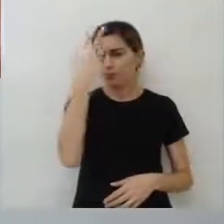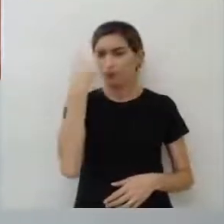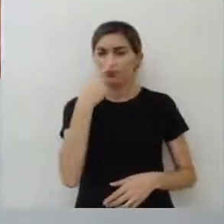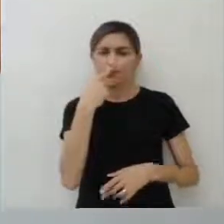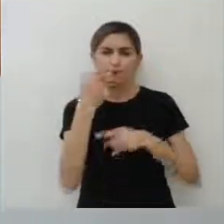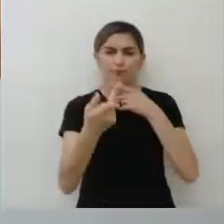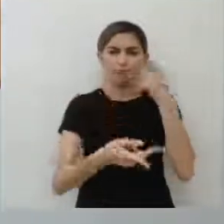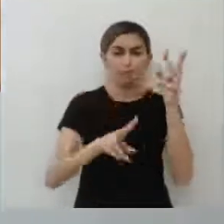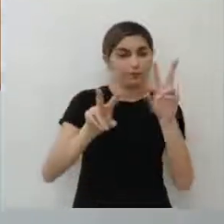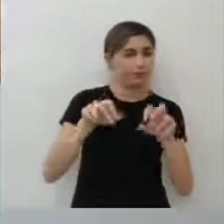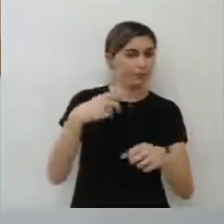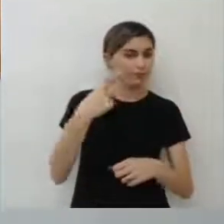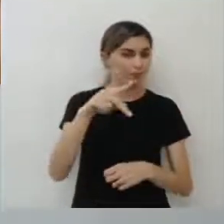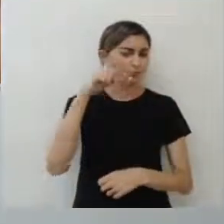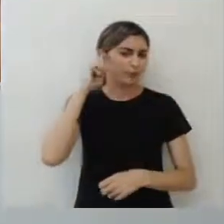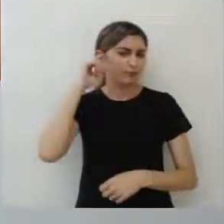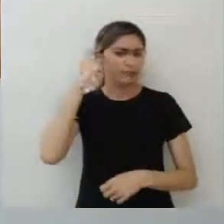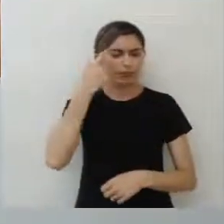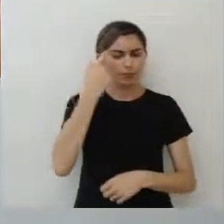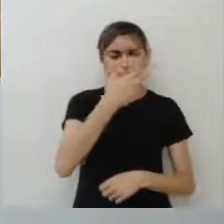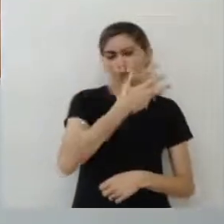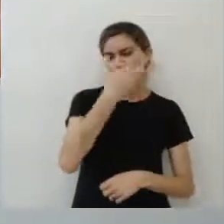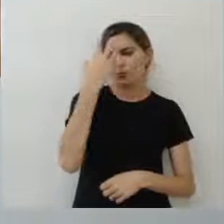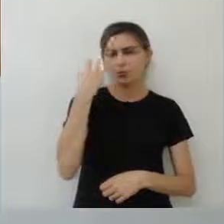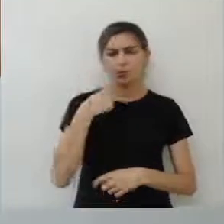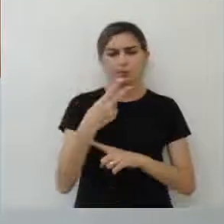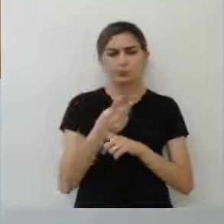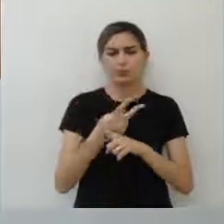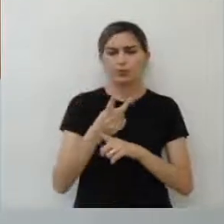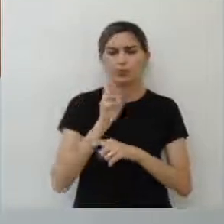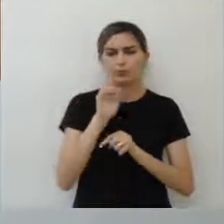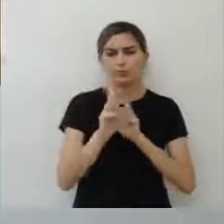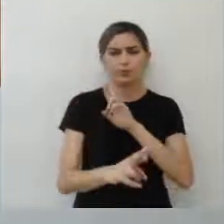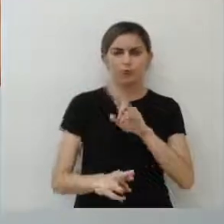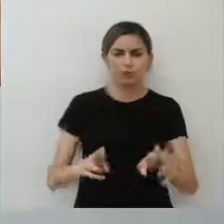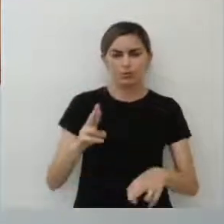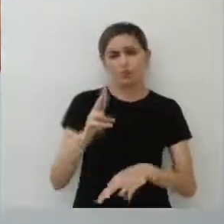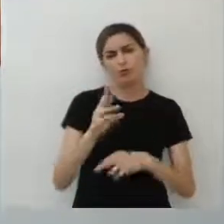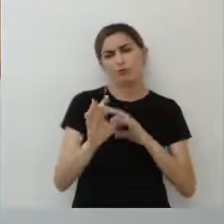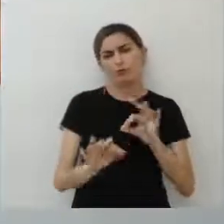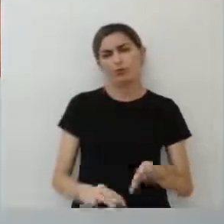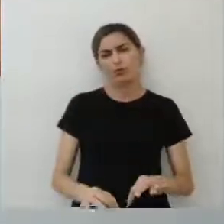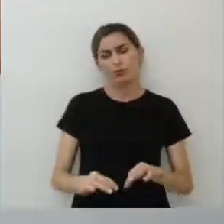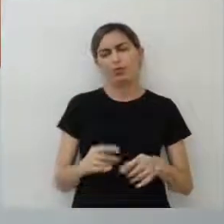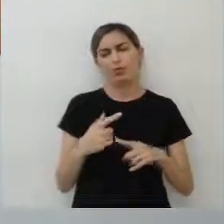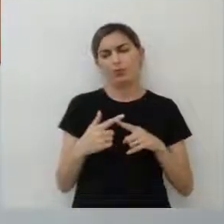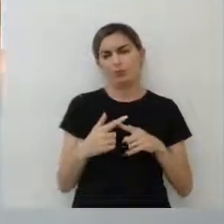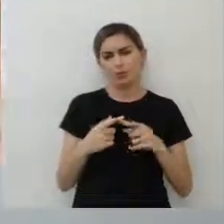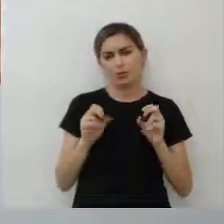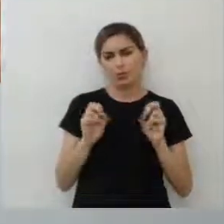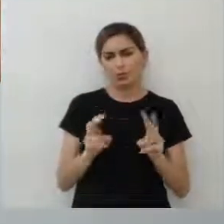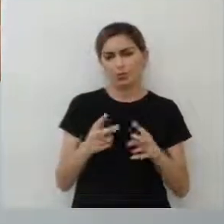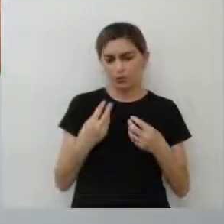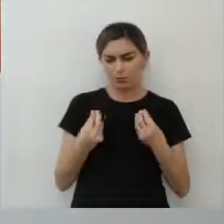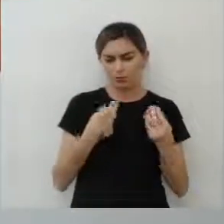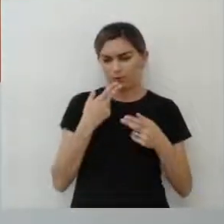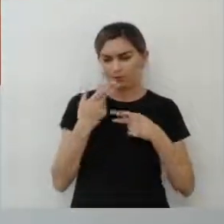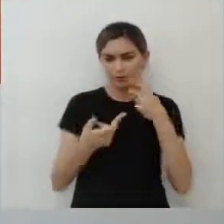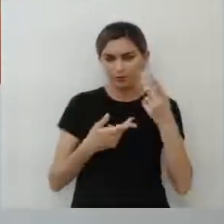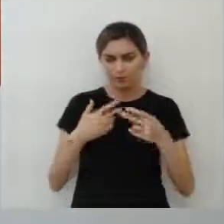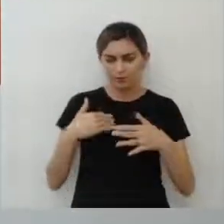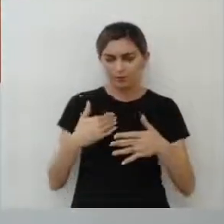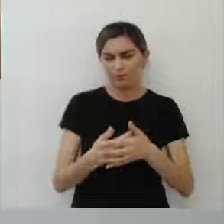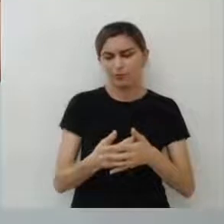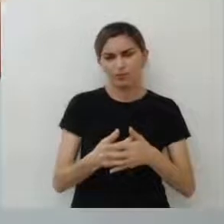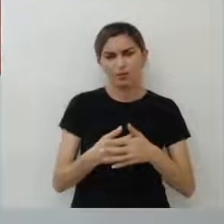falar sobre sua dúvida. Não se esqueça de procurar a resposta, tá, pessoal? Porque, como a gente viu logo no início